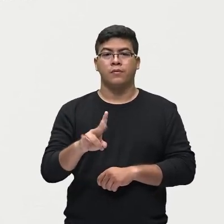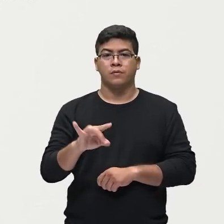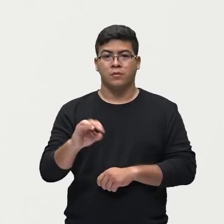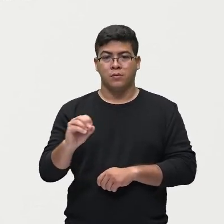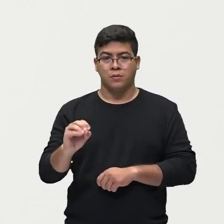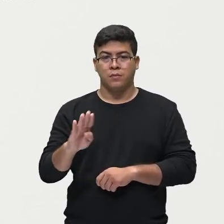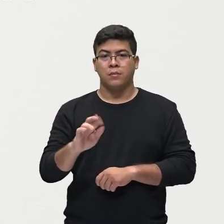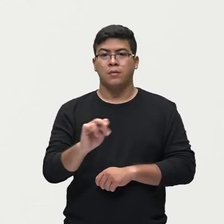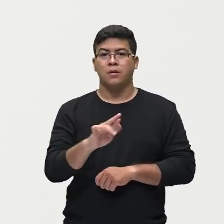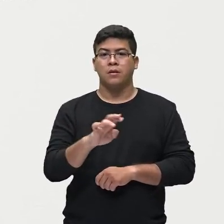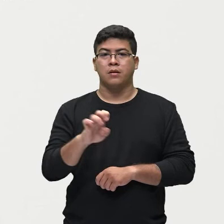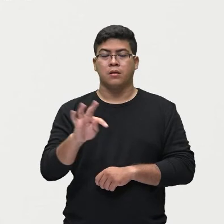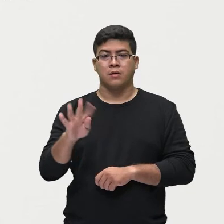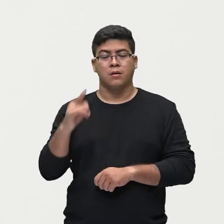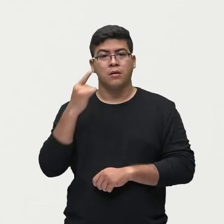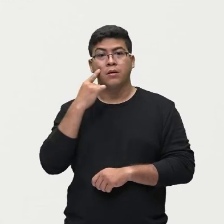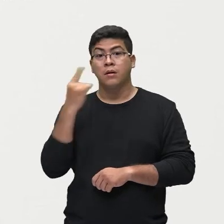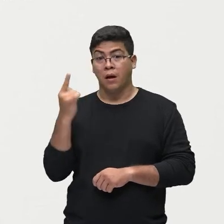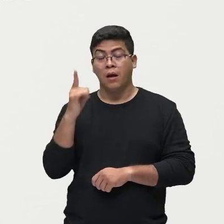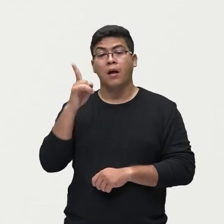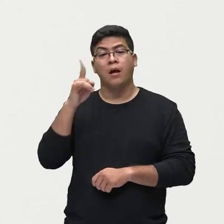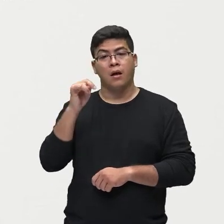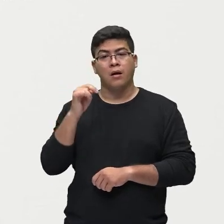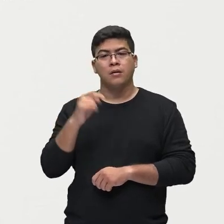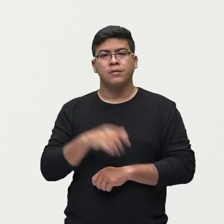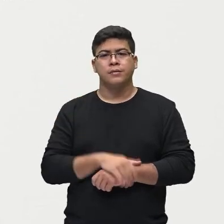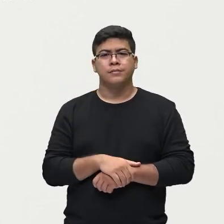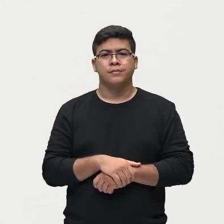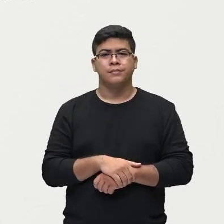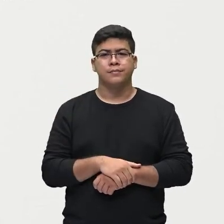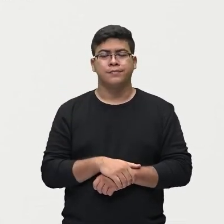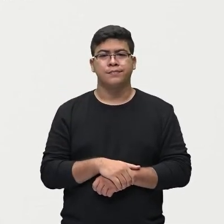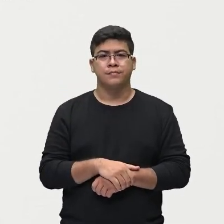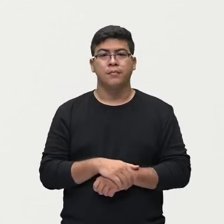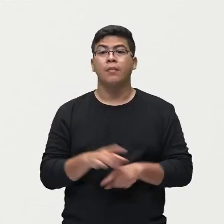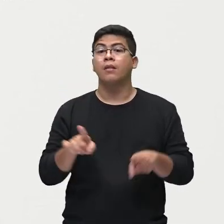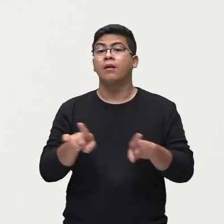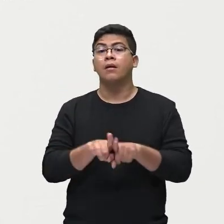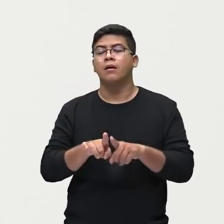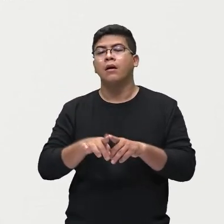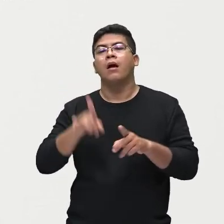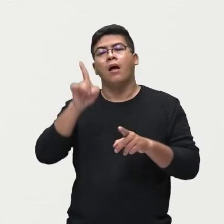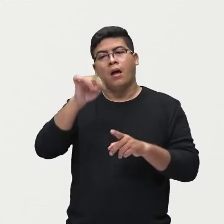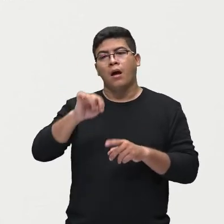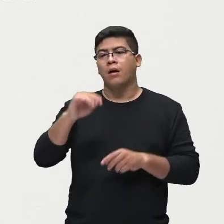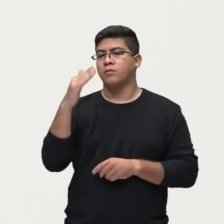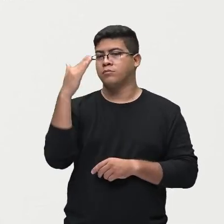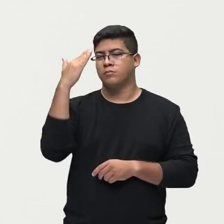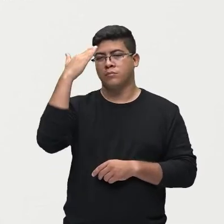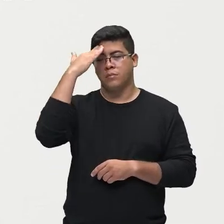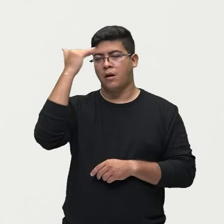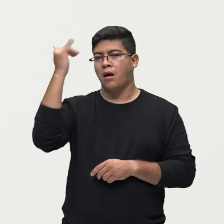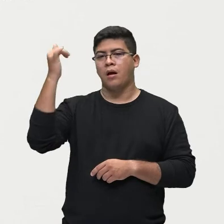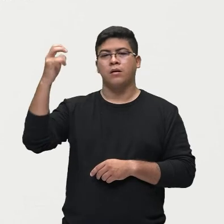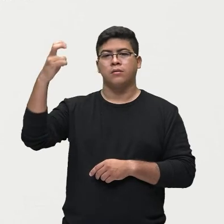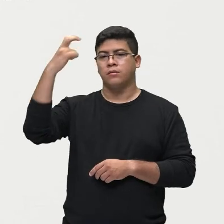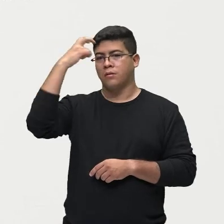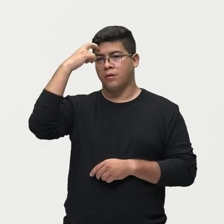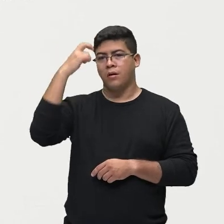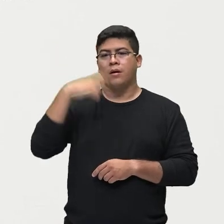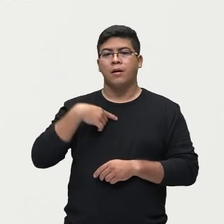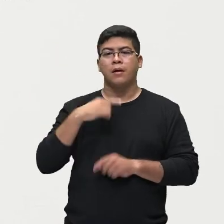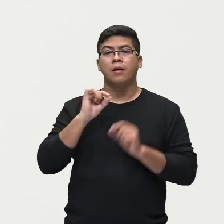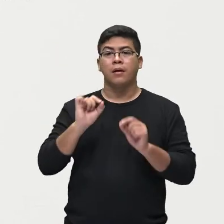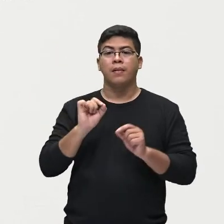os poderes estão com os Kumu, os Kumuan. Eles são especialistas que dominam o conhecimento do Bacessé, o benzimento na